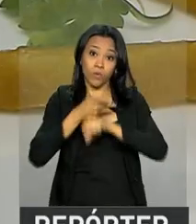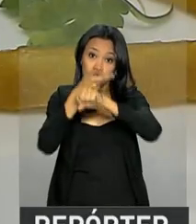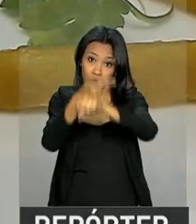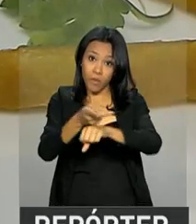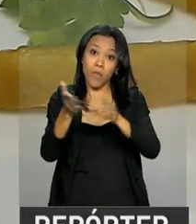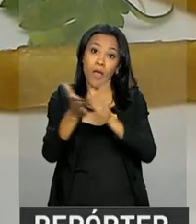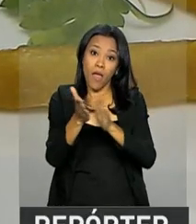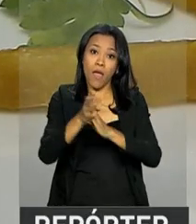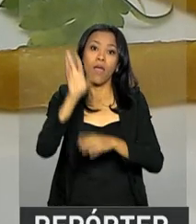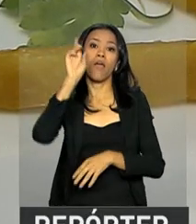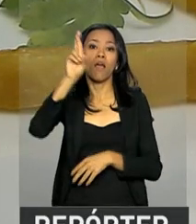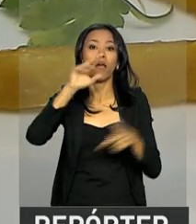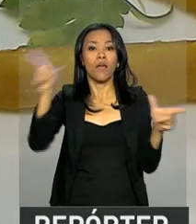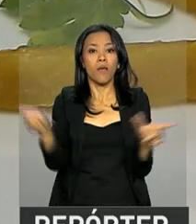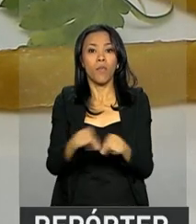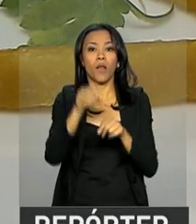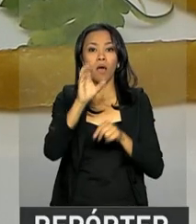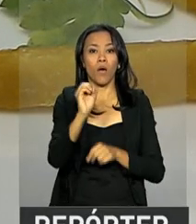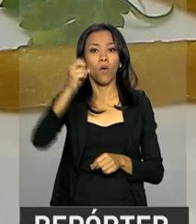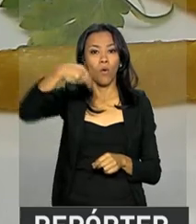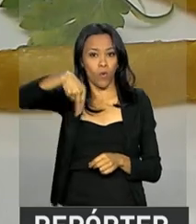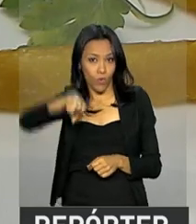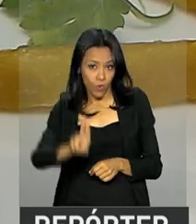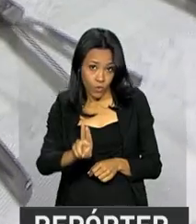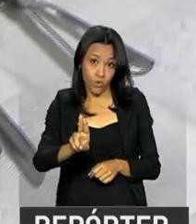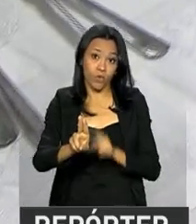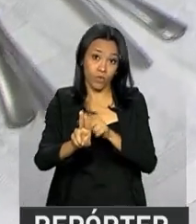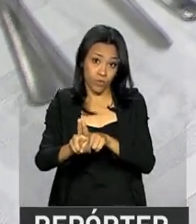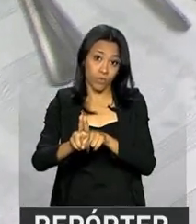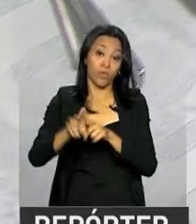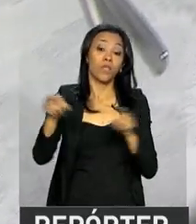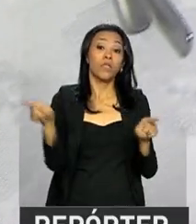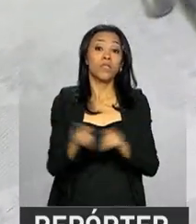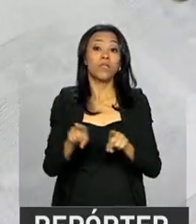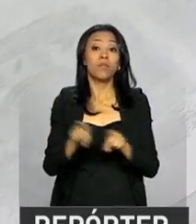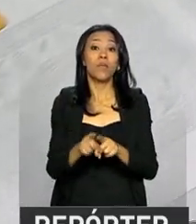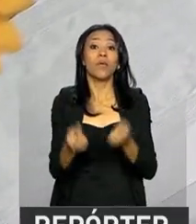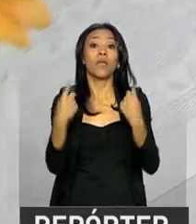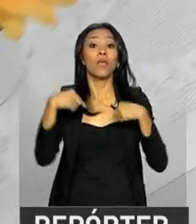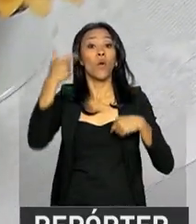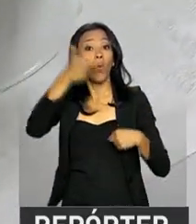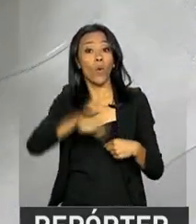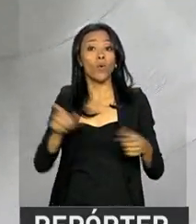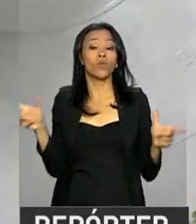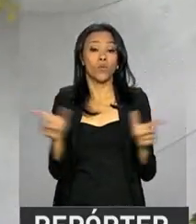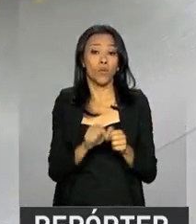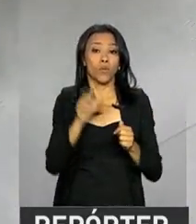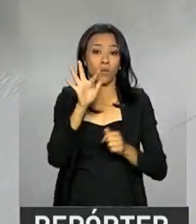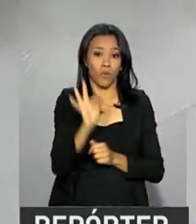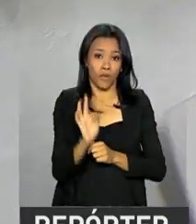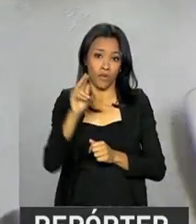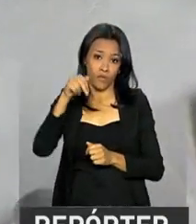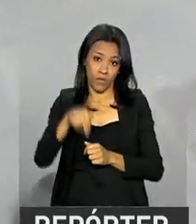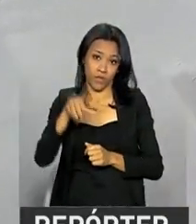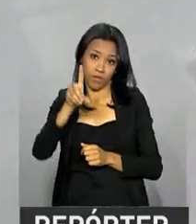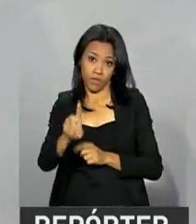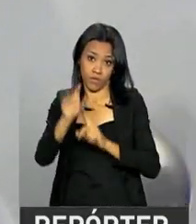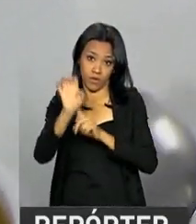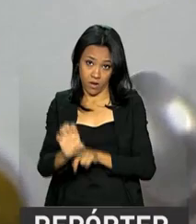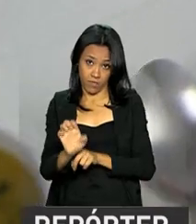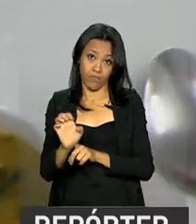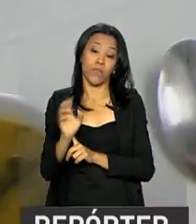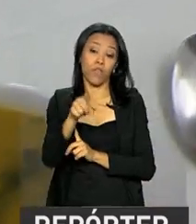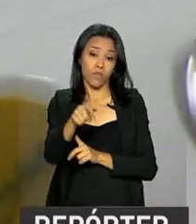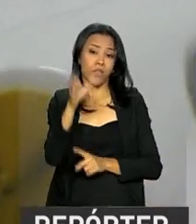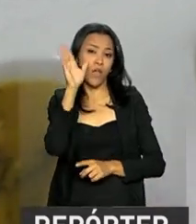pela Organização das Nações Unidas para a Alimentação e Agricultura e por parceiros do Fundo Nacional de Desenvolvimento da Educação.